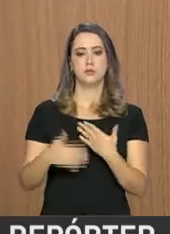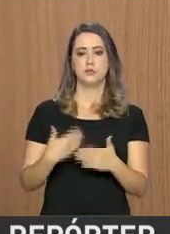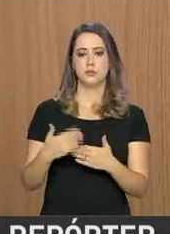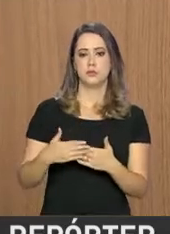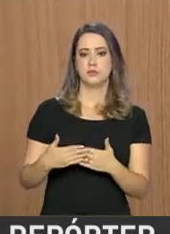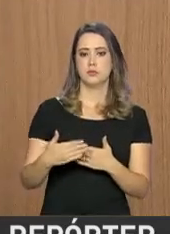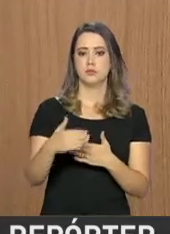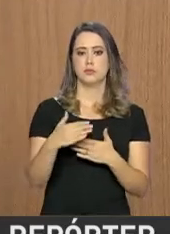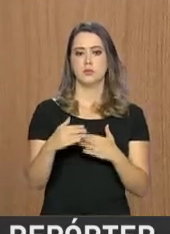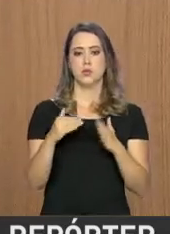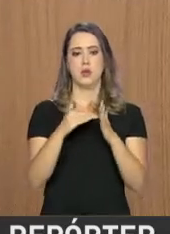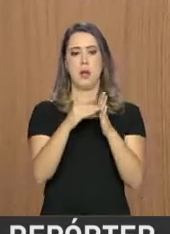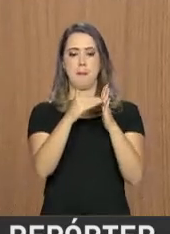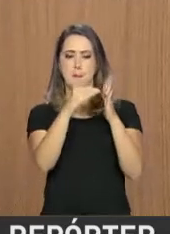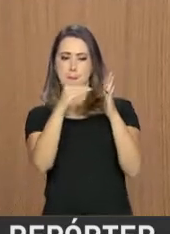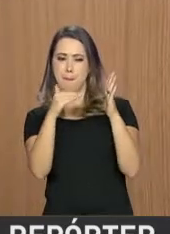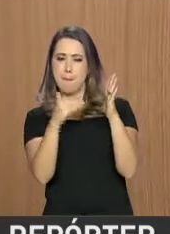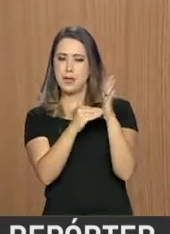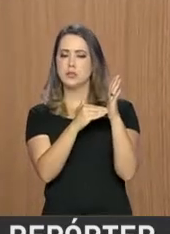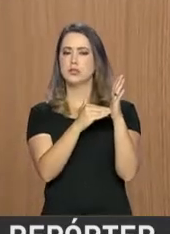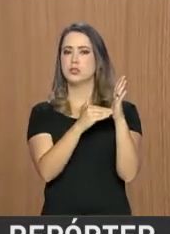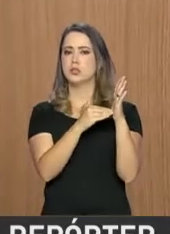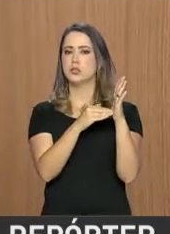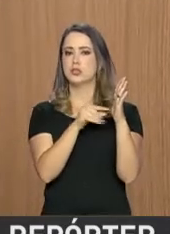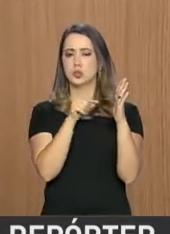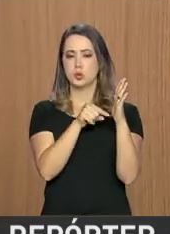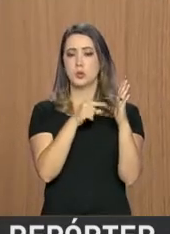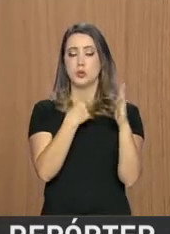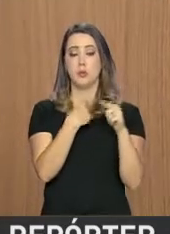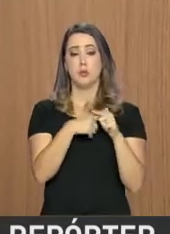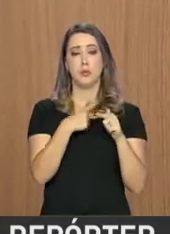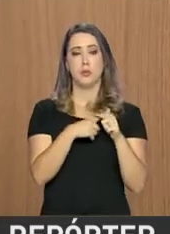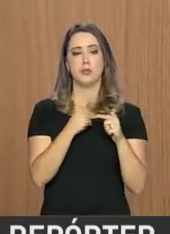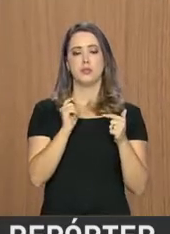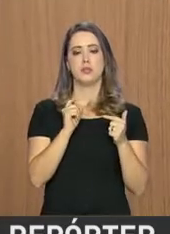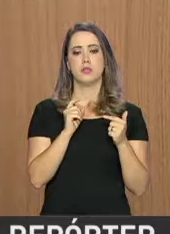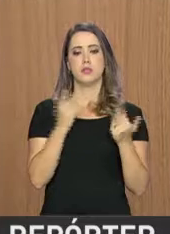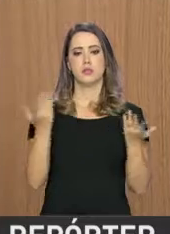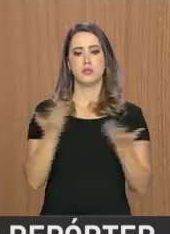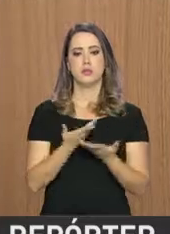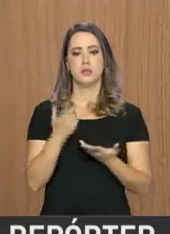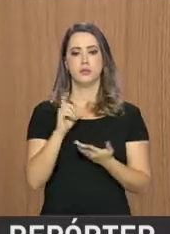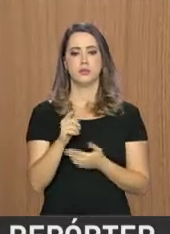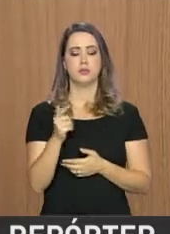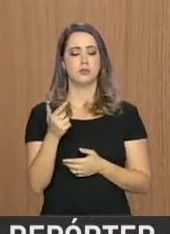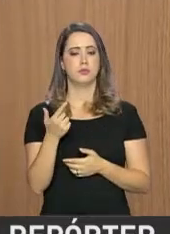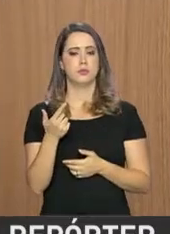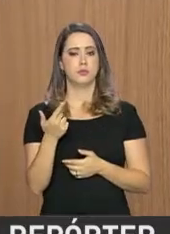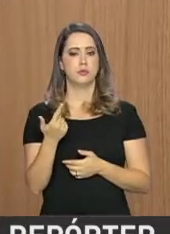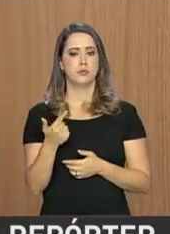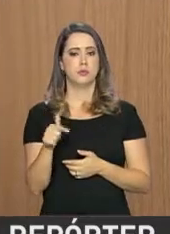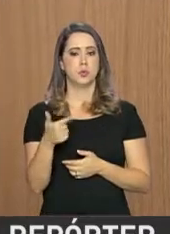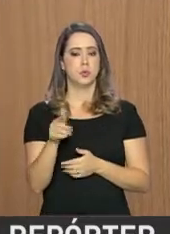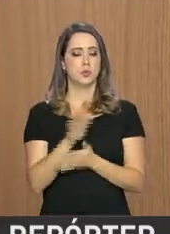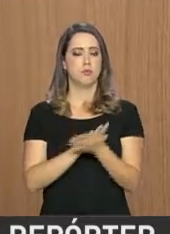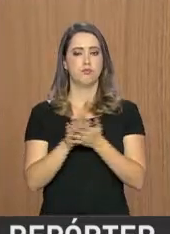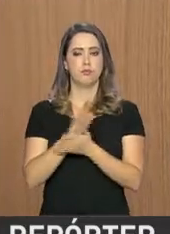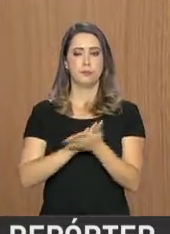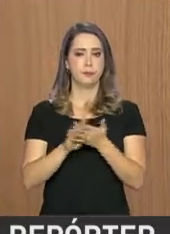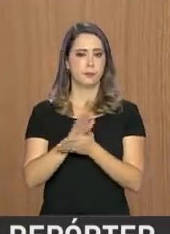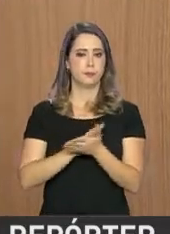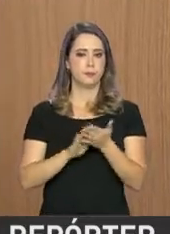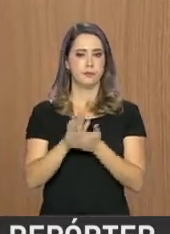abaixo da meta até mesmo agora não houve